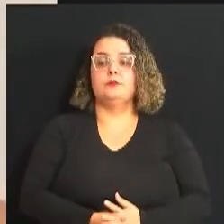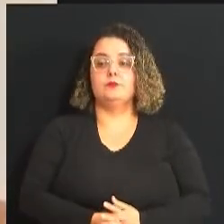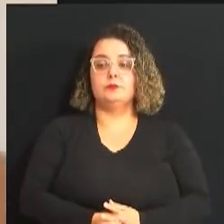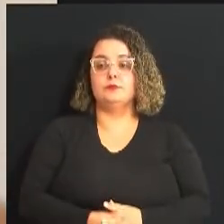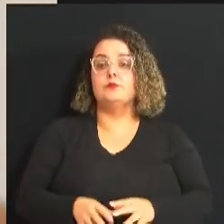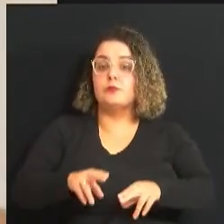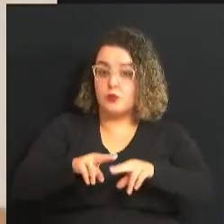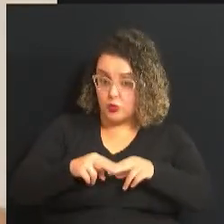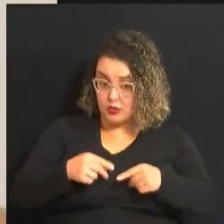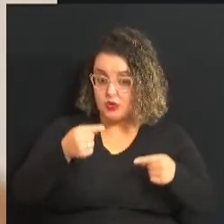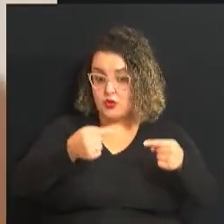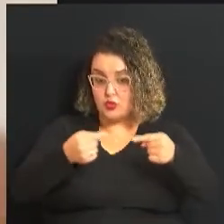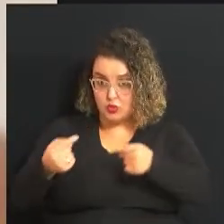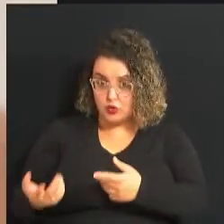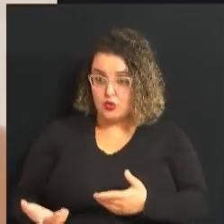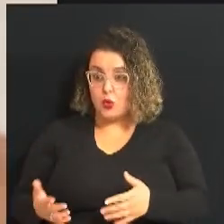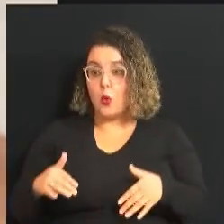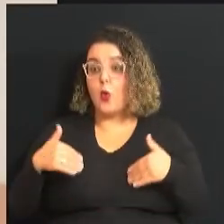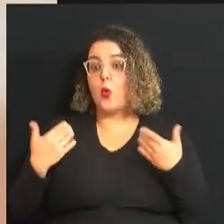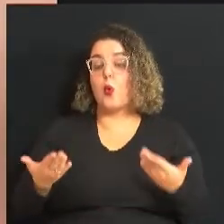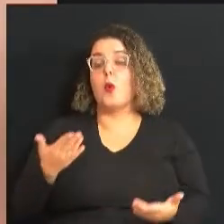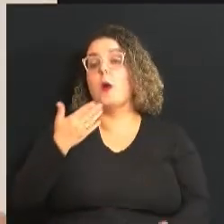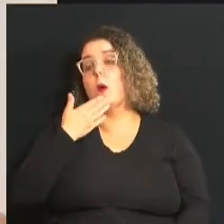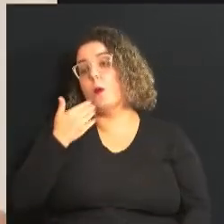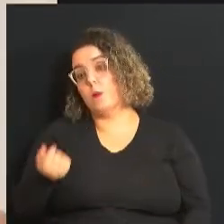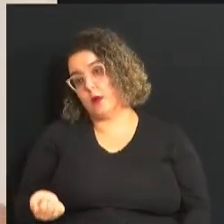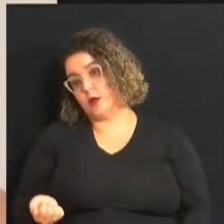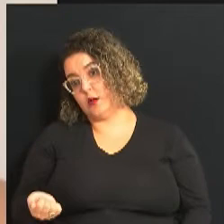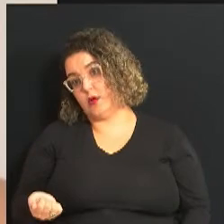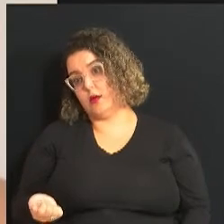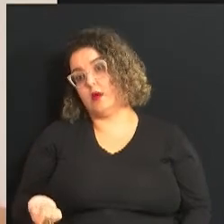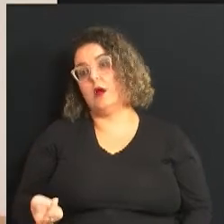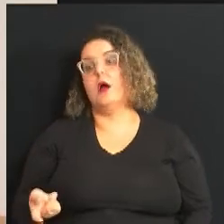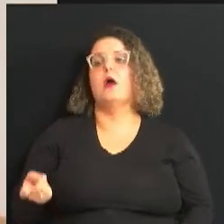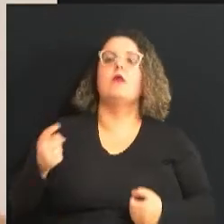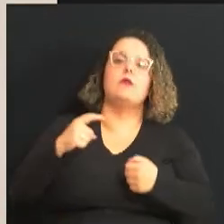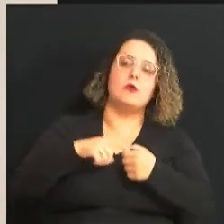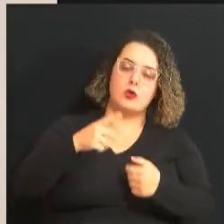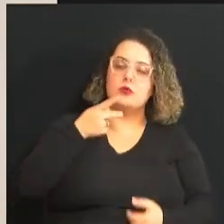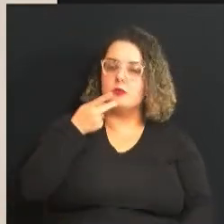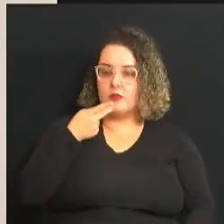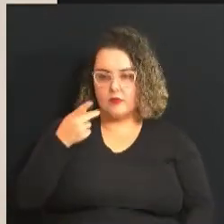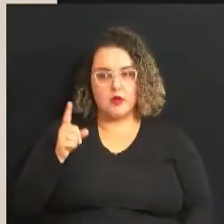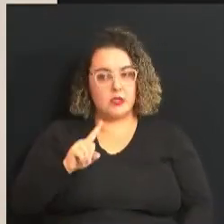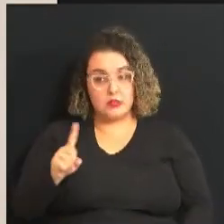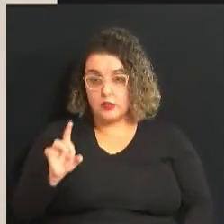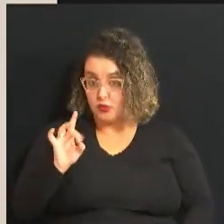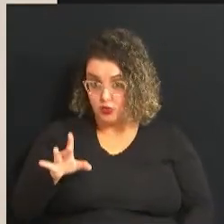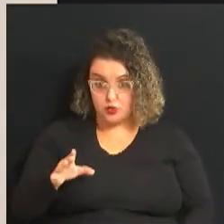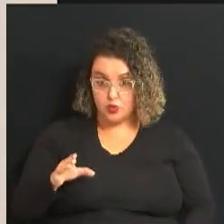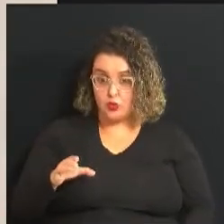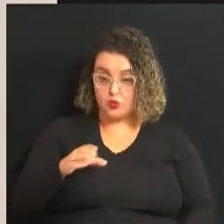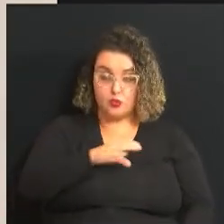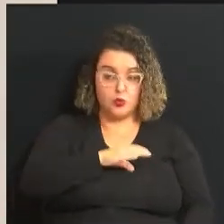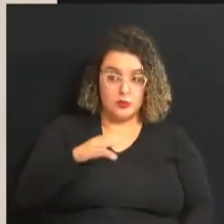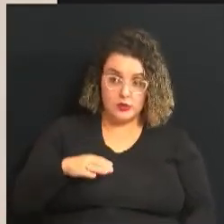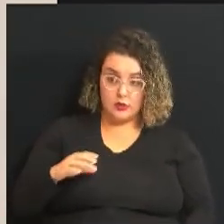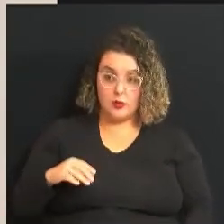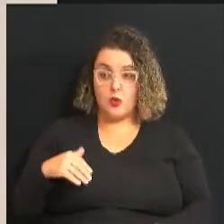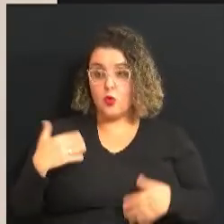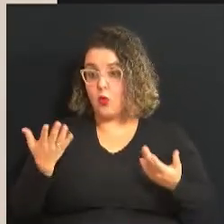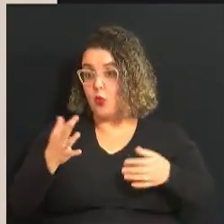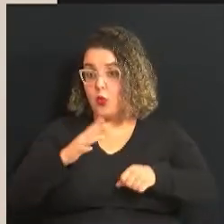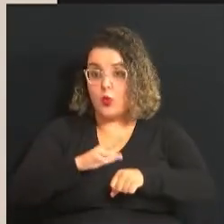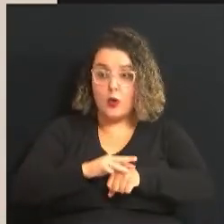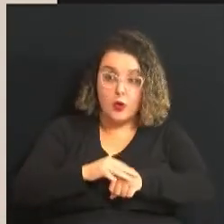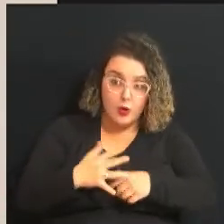ser discutido qual que é o melhor. Eu volto lá na minha fala, não só do ponto de vista clínico, né? Quais as doenças essa mulher tem,